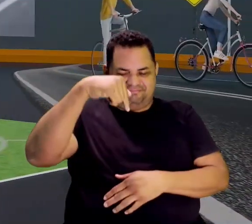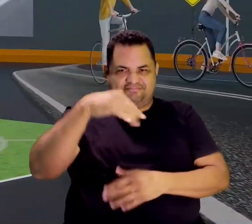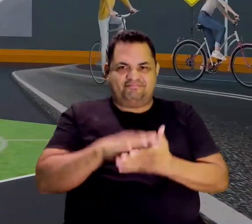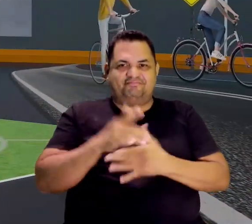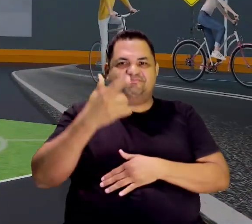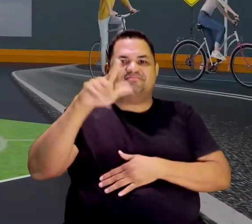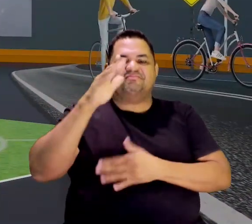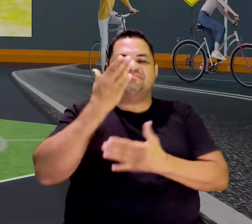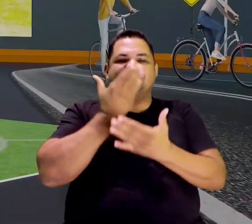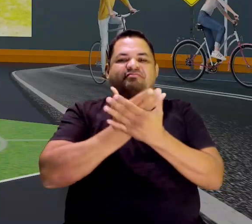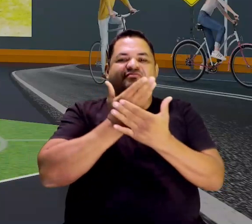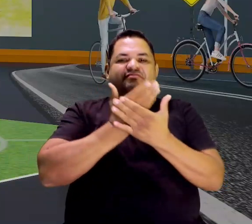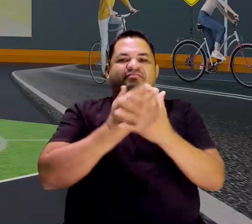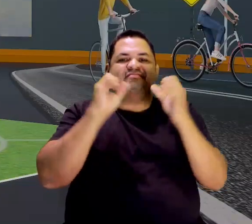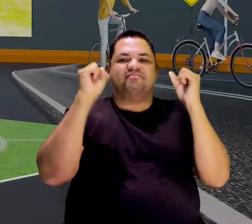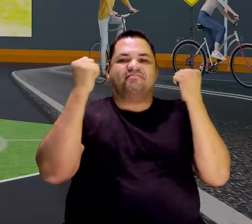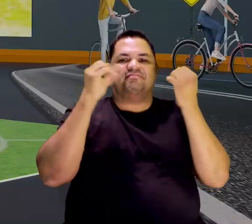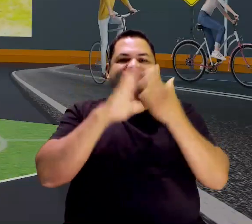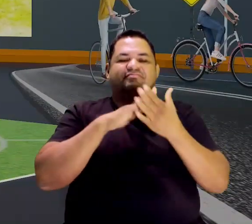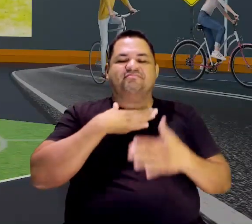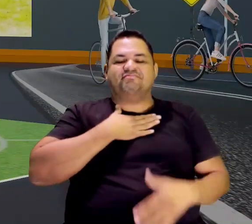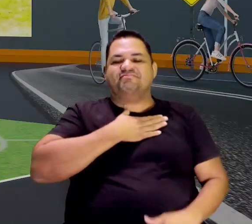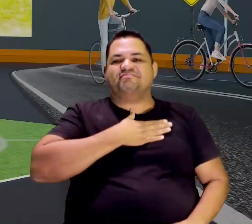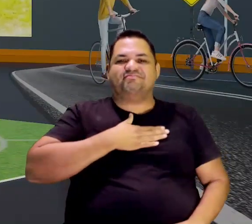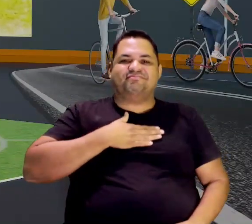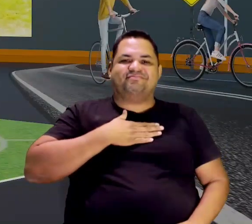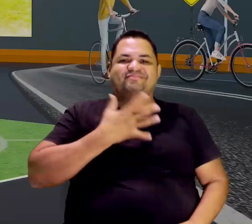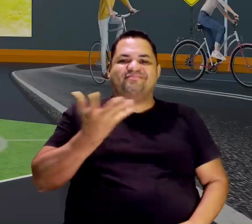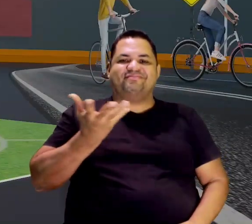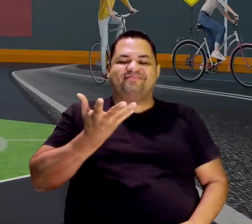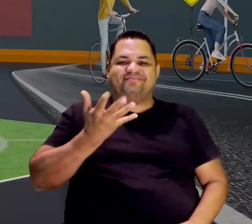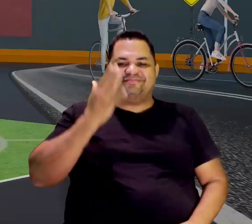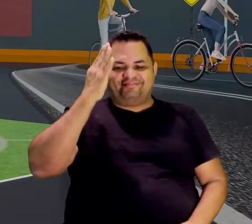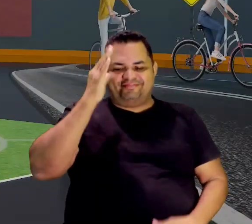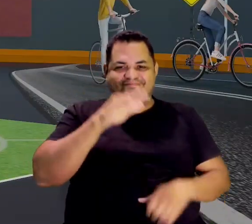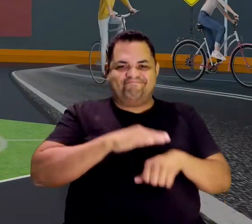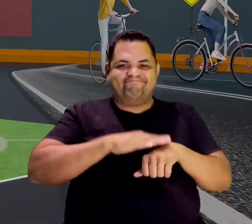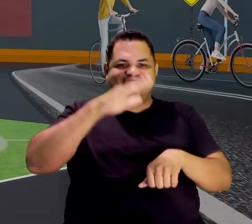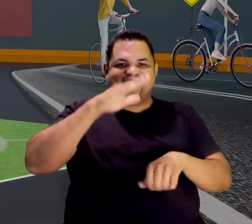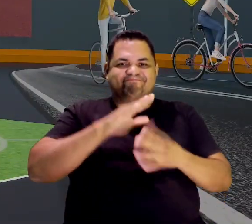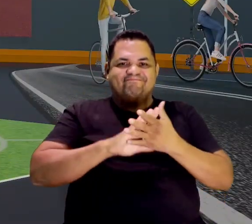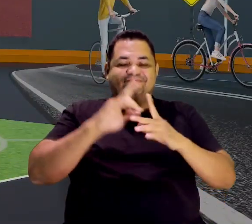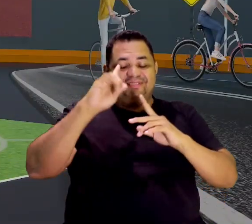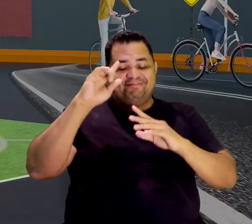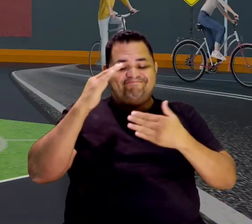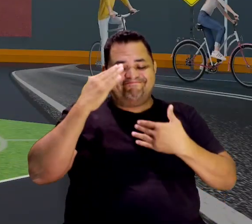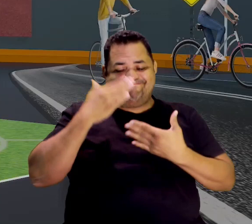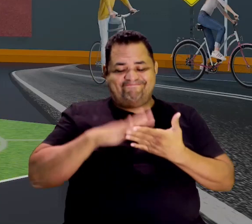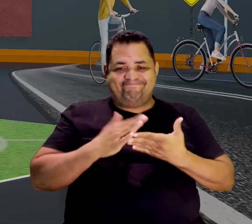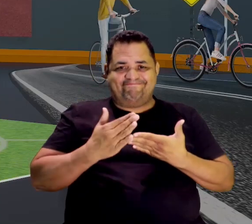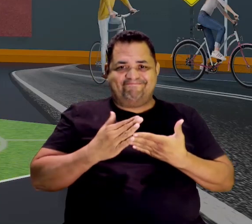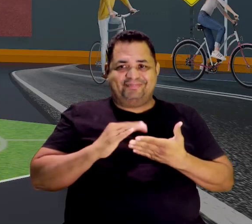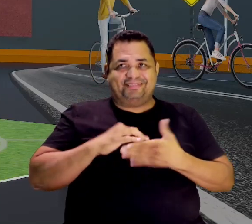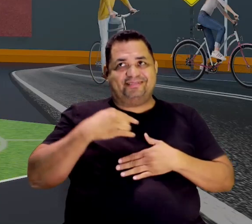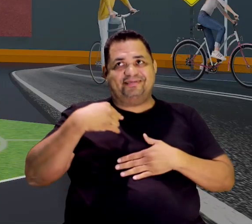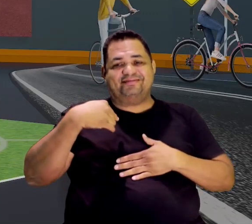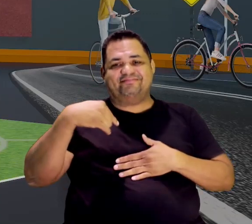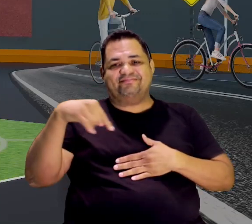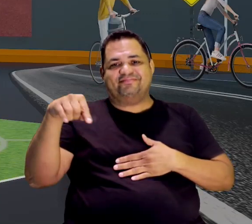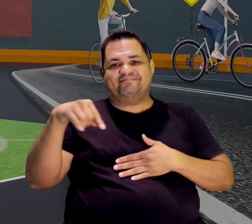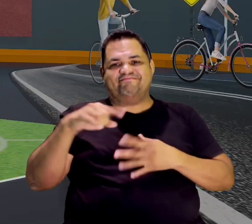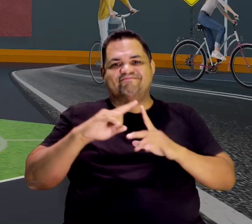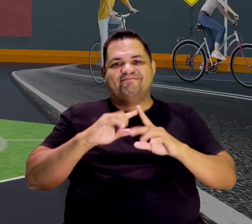educação física, né? Já com um gostinho de quero mais, mas já uma despedida, né? Nossa última aula aí, olha